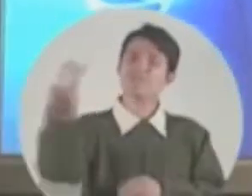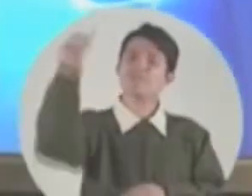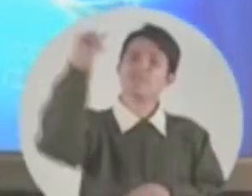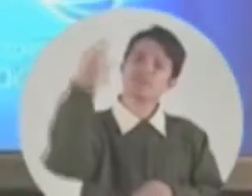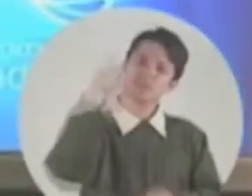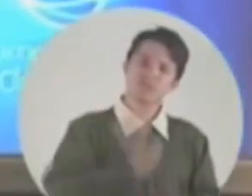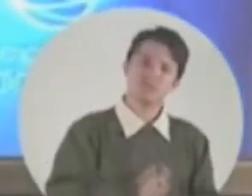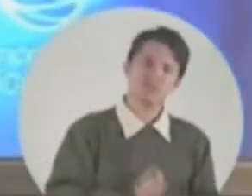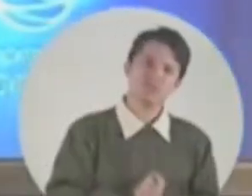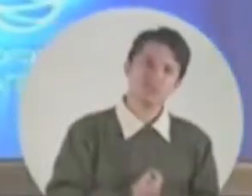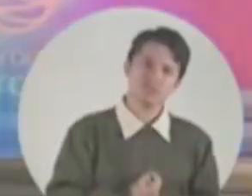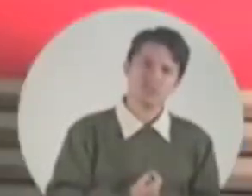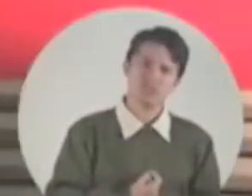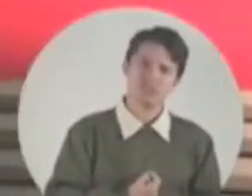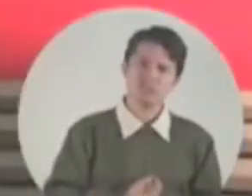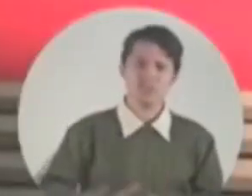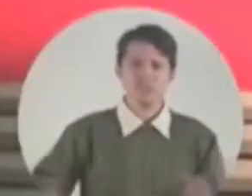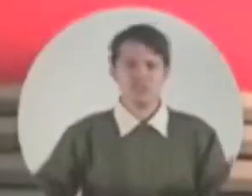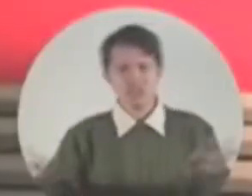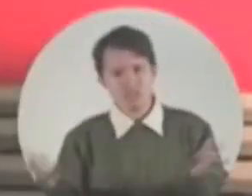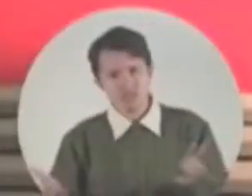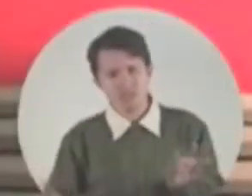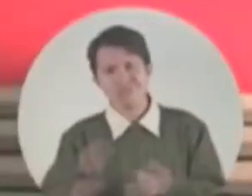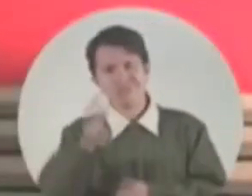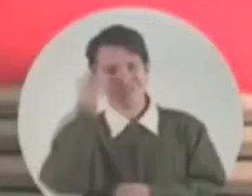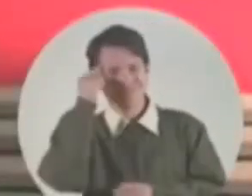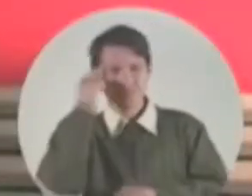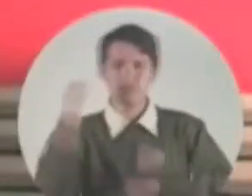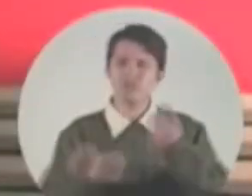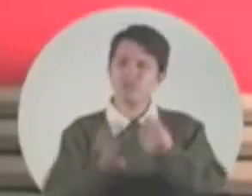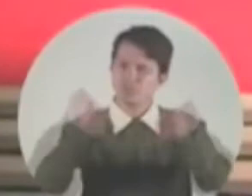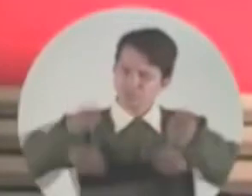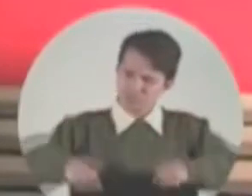falar para você: tem coisas muito preciosas para você,